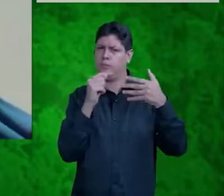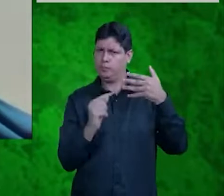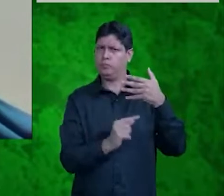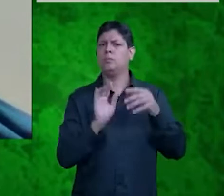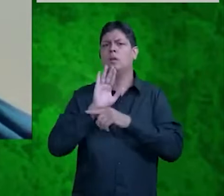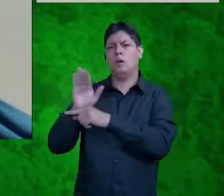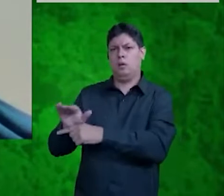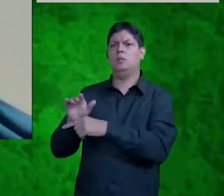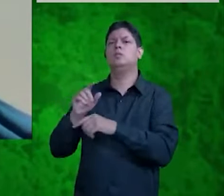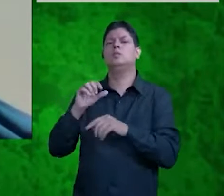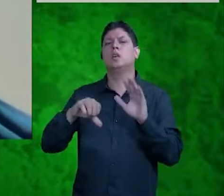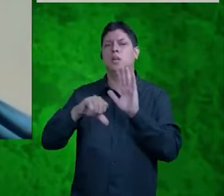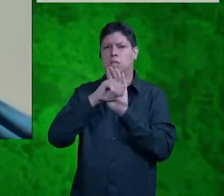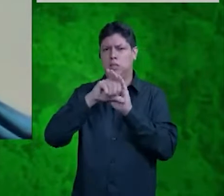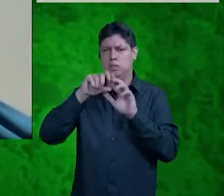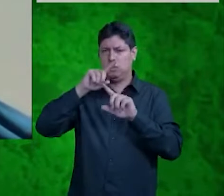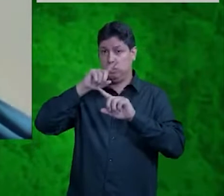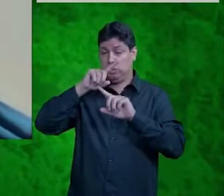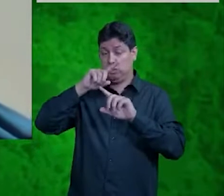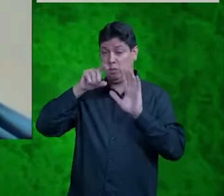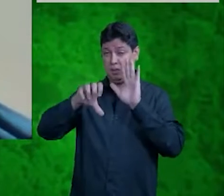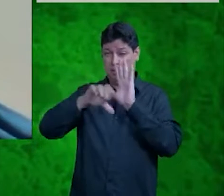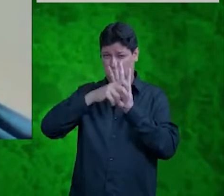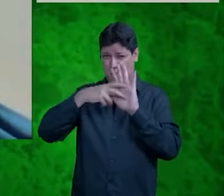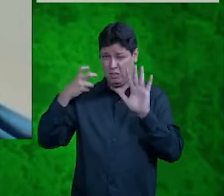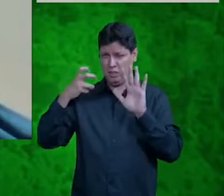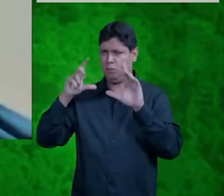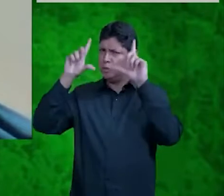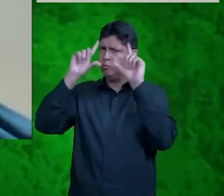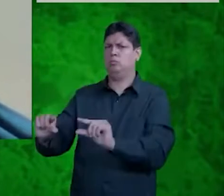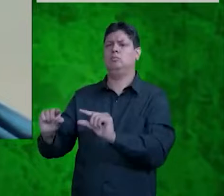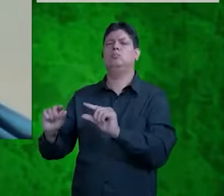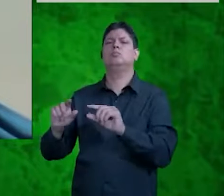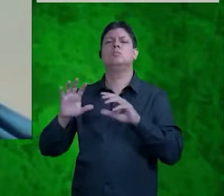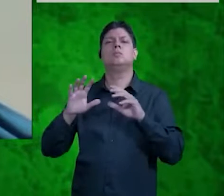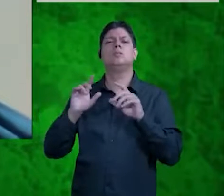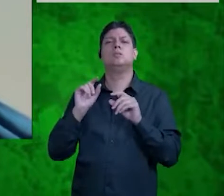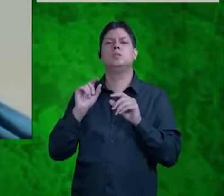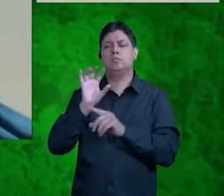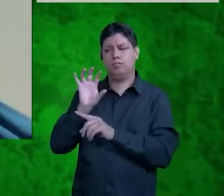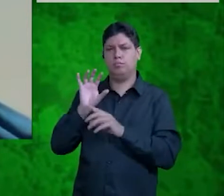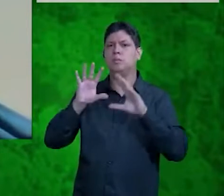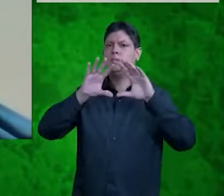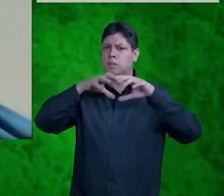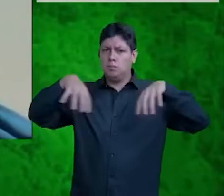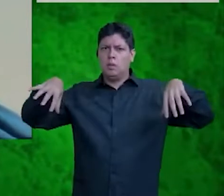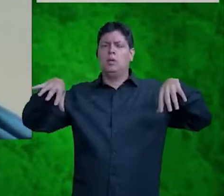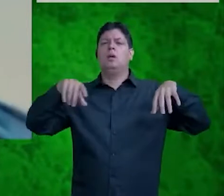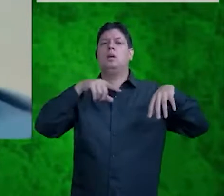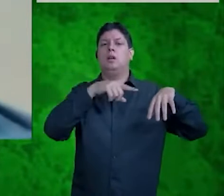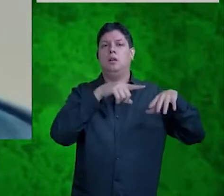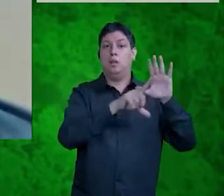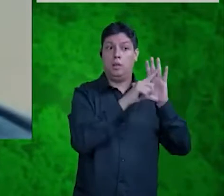também estimulando o desenvolvimento sustentável e separando as atividades ilegais, que eu já mencionei, das legais, vai ser possível fazer um